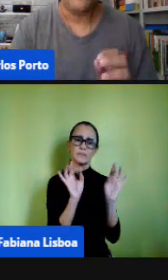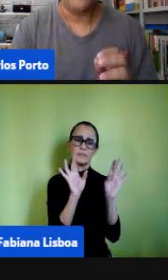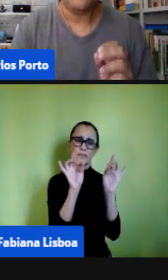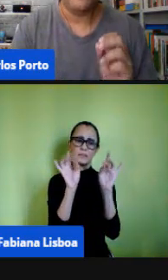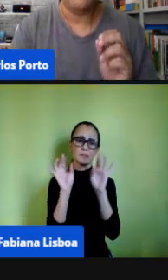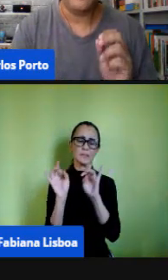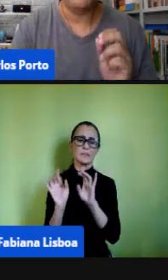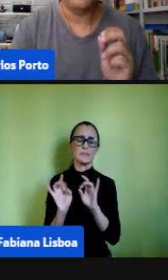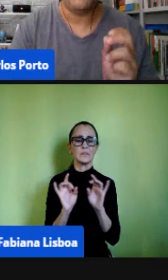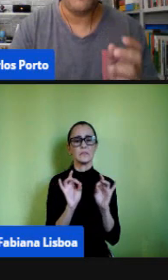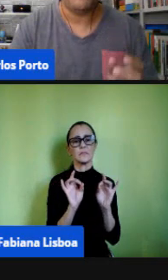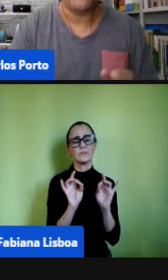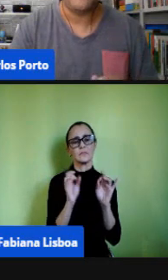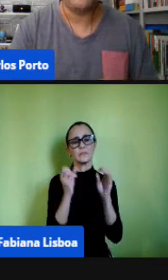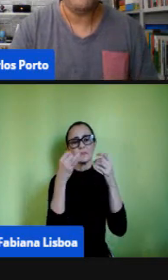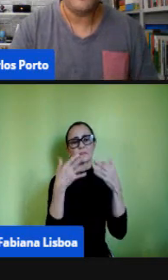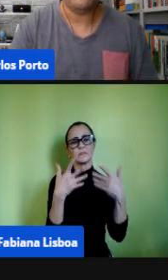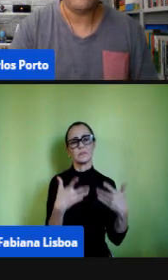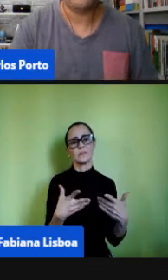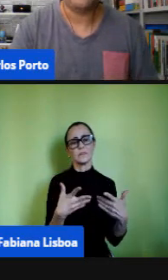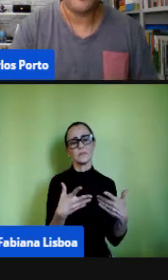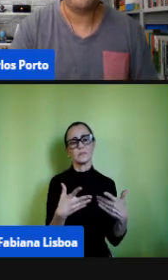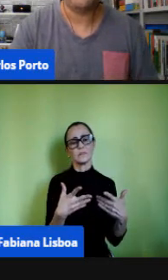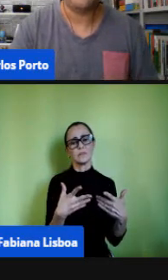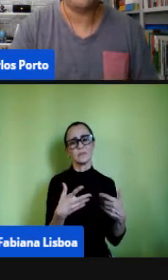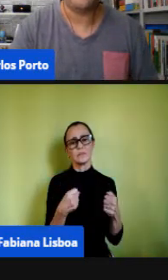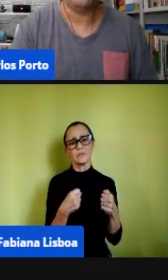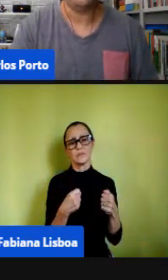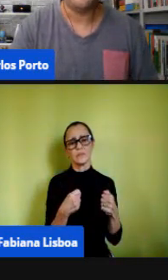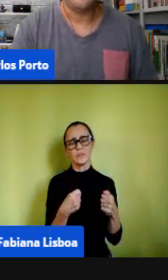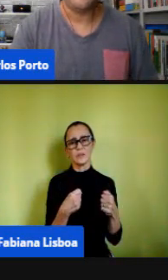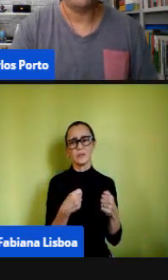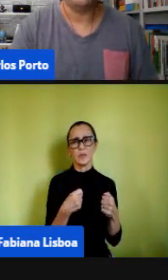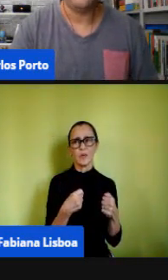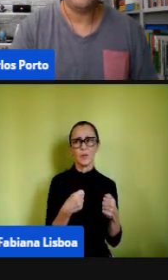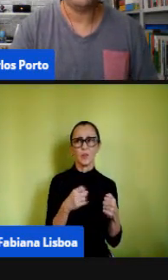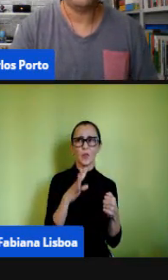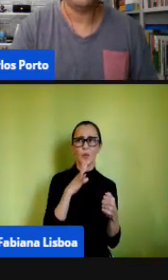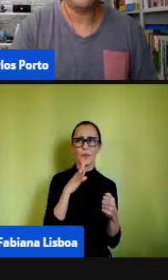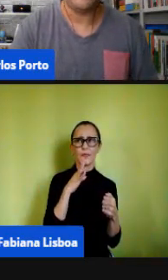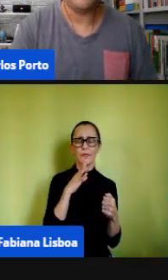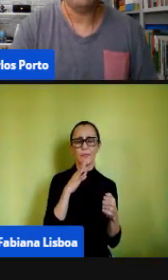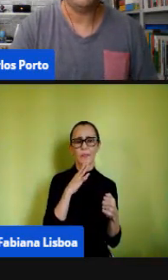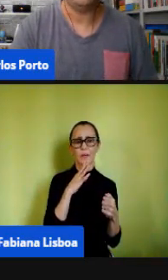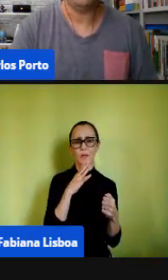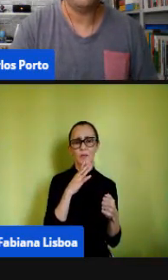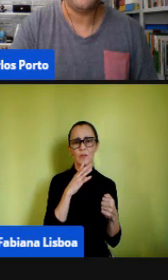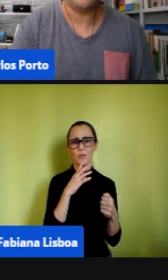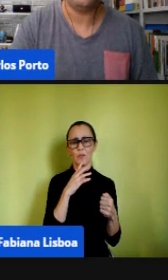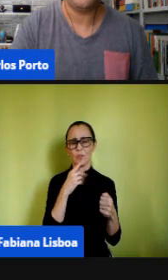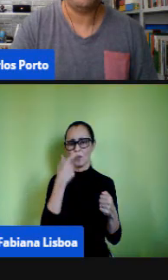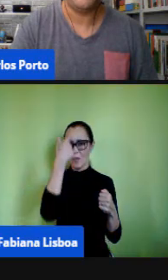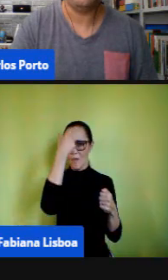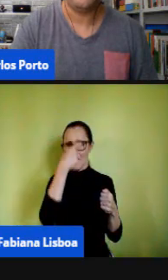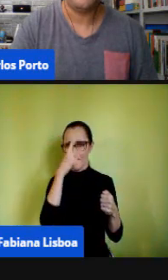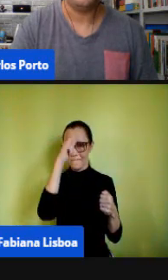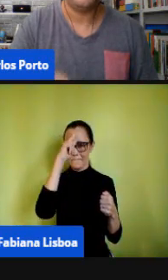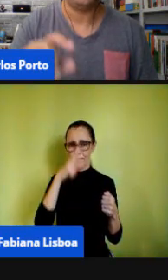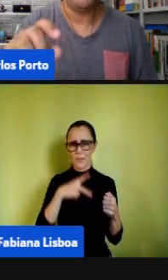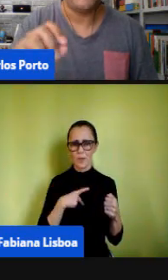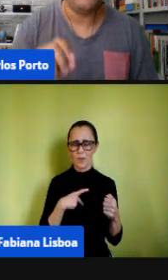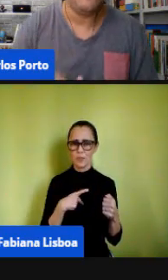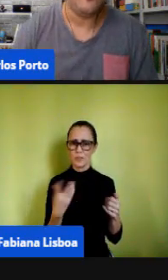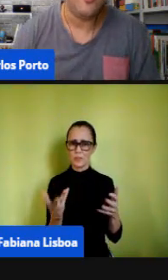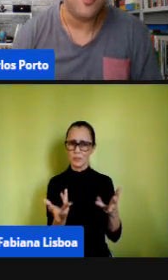especificadamente quando nós falamos sobre o autoconhecimento, a autogestão, a consciência social, a habilidade de relacionamento